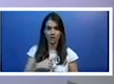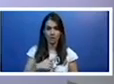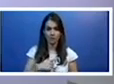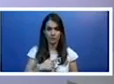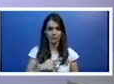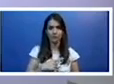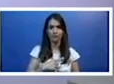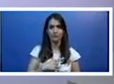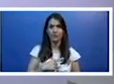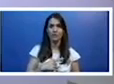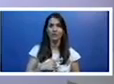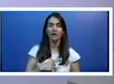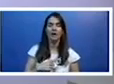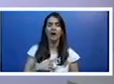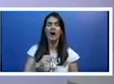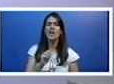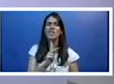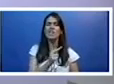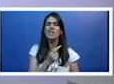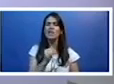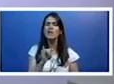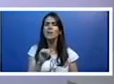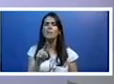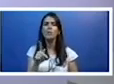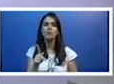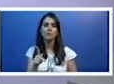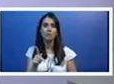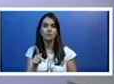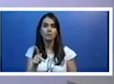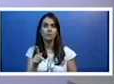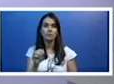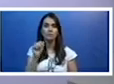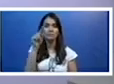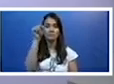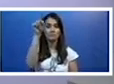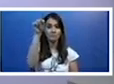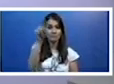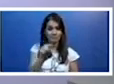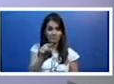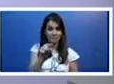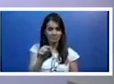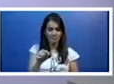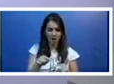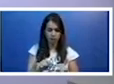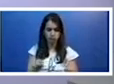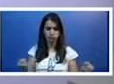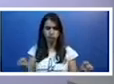24,3. Isso aqui é a hipotenusa para não confundir com o cateto adjacente.